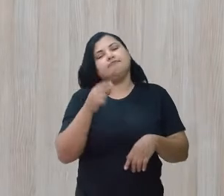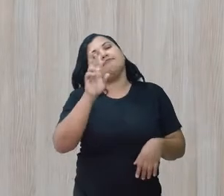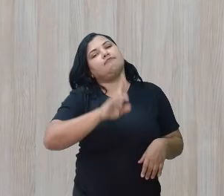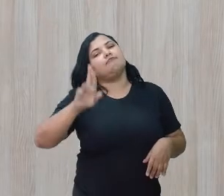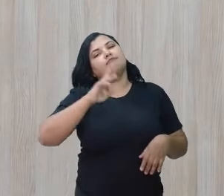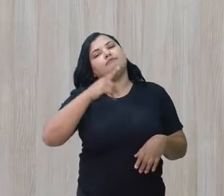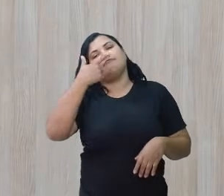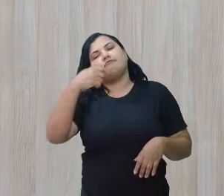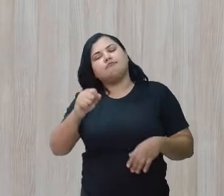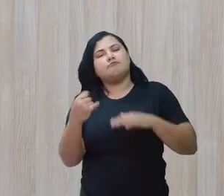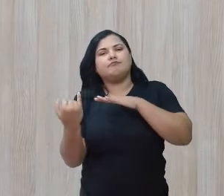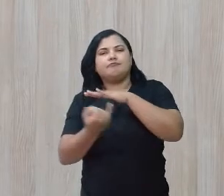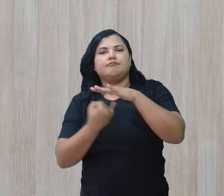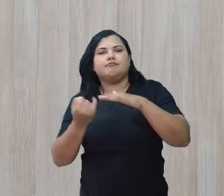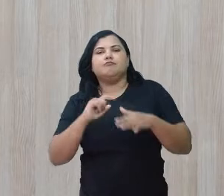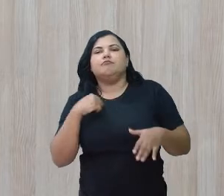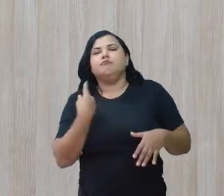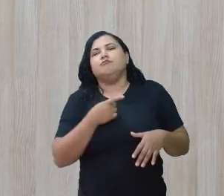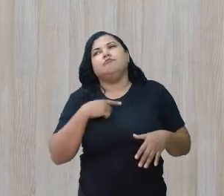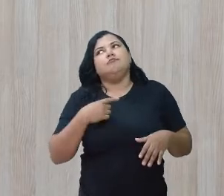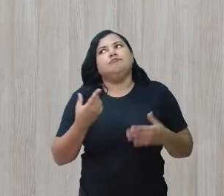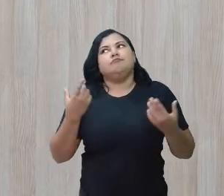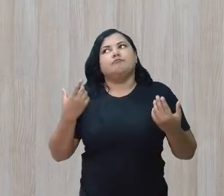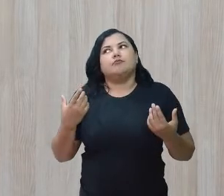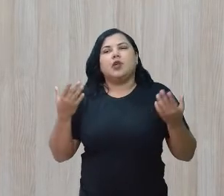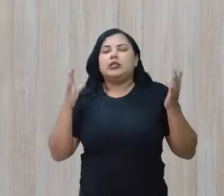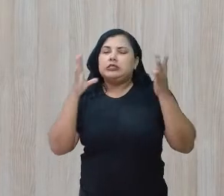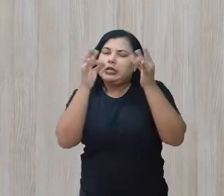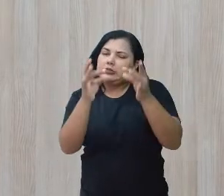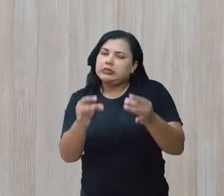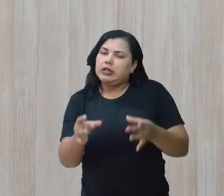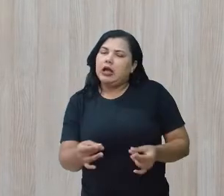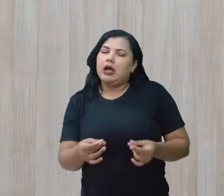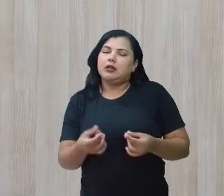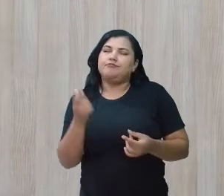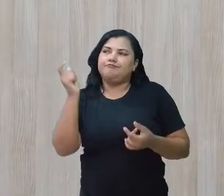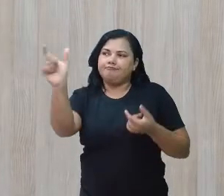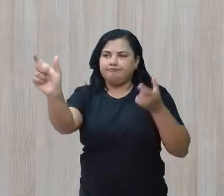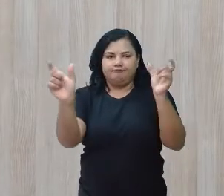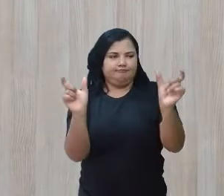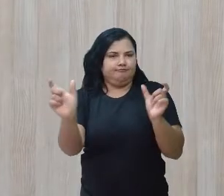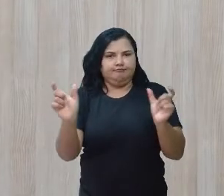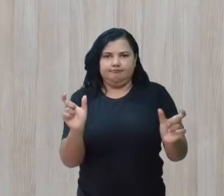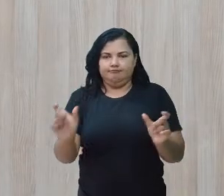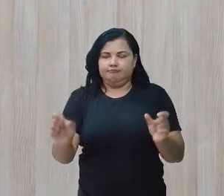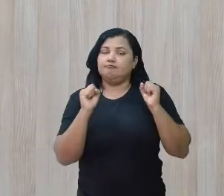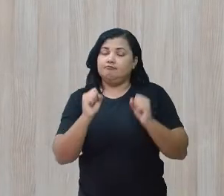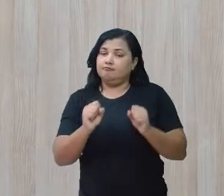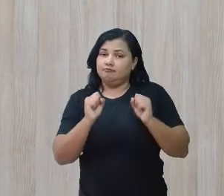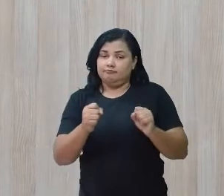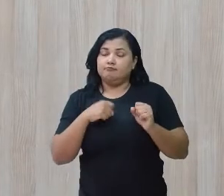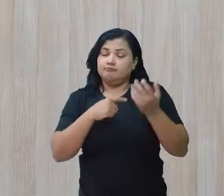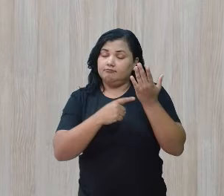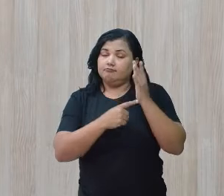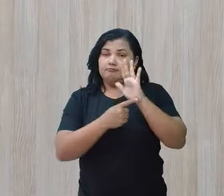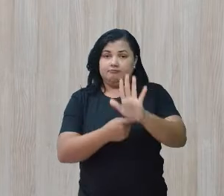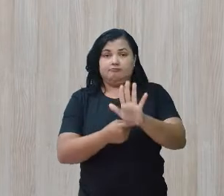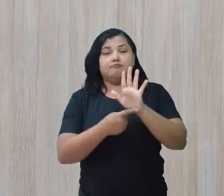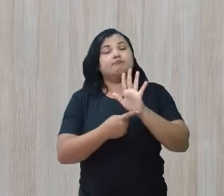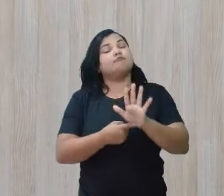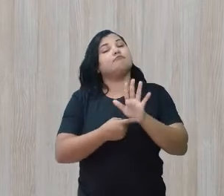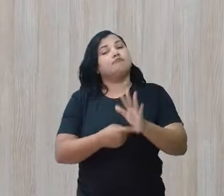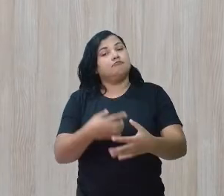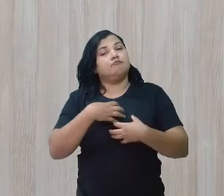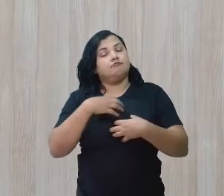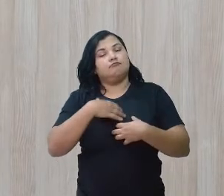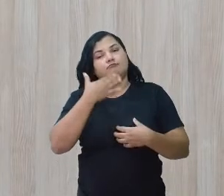de forma informal, a gente acaba não especificando e não recorrendo a palavras que possam traduzir melhor